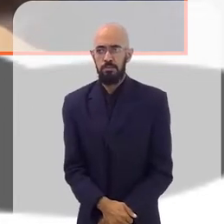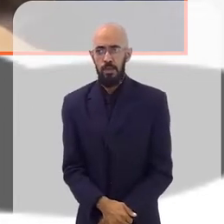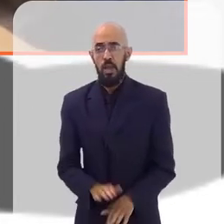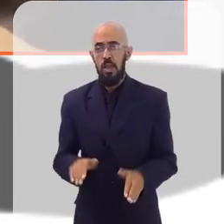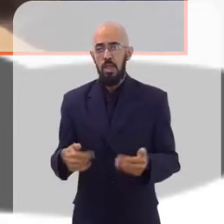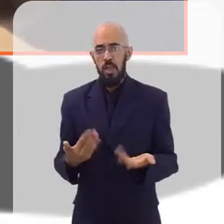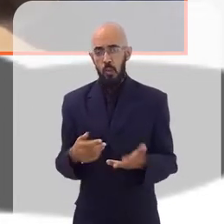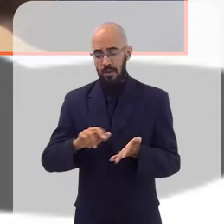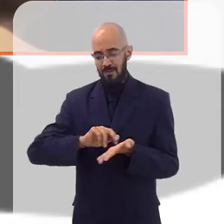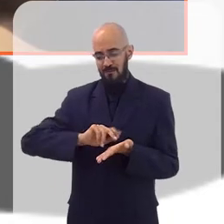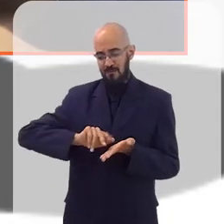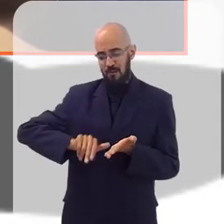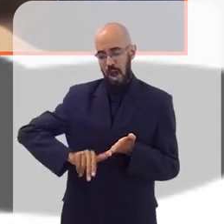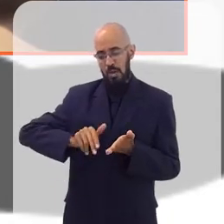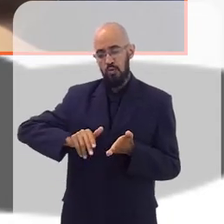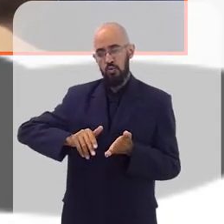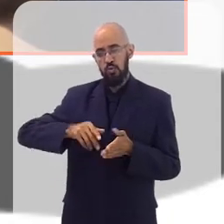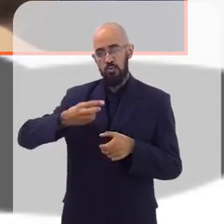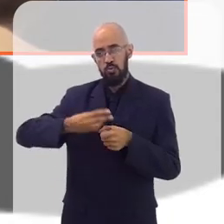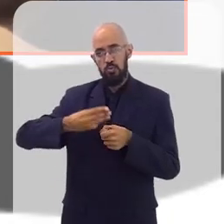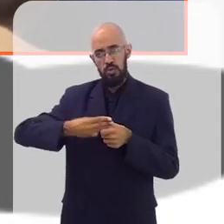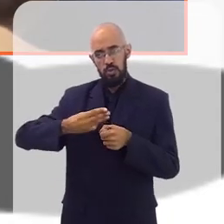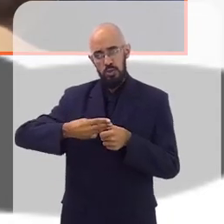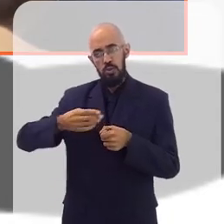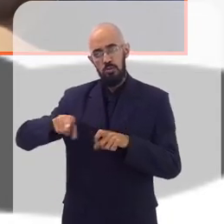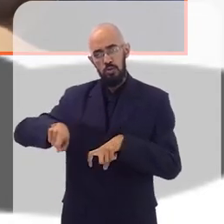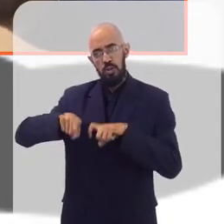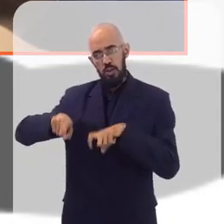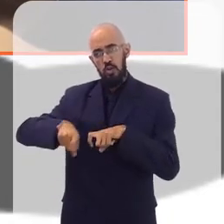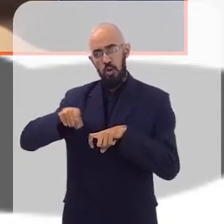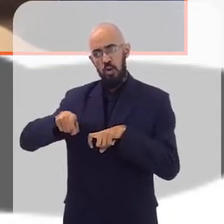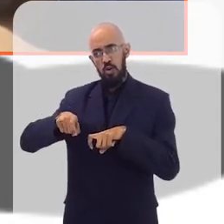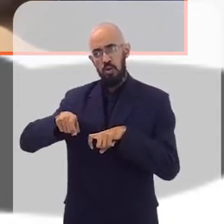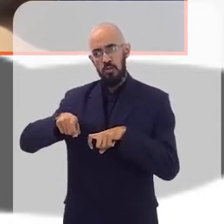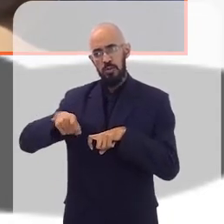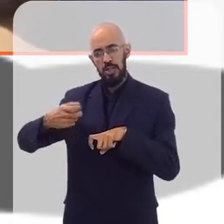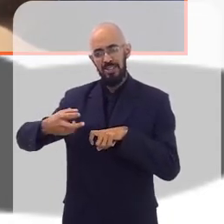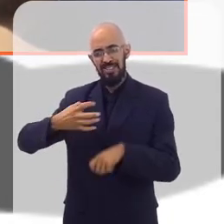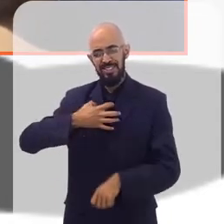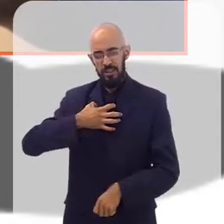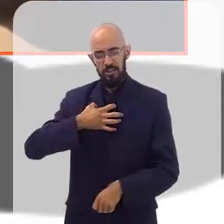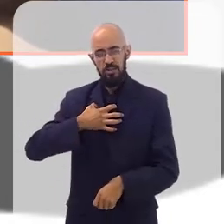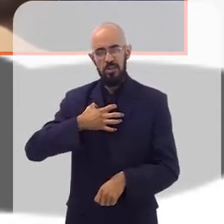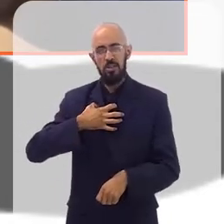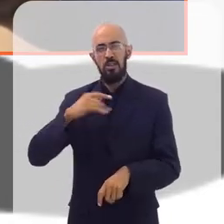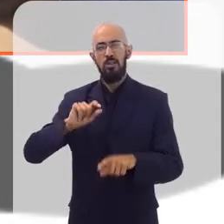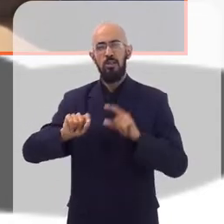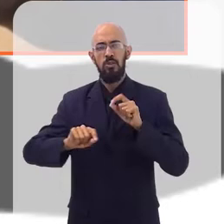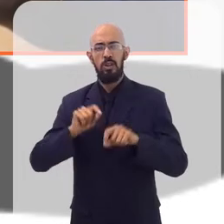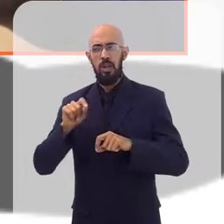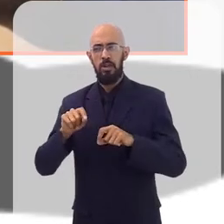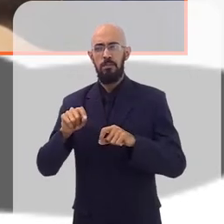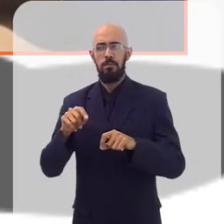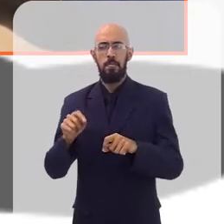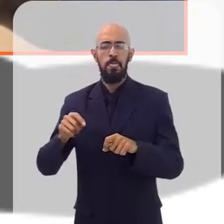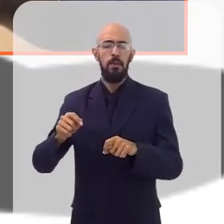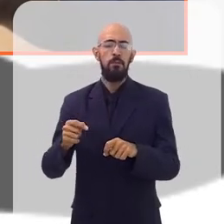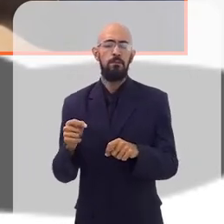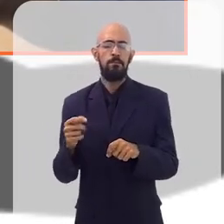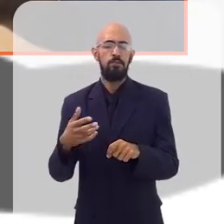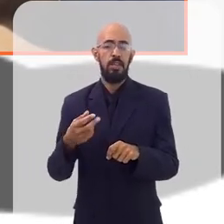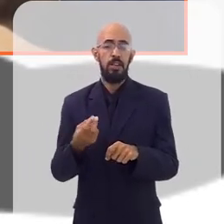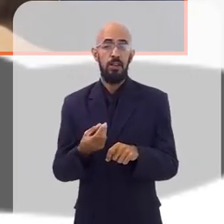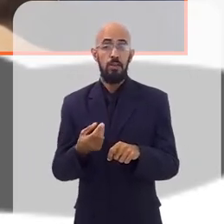e onde vêm as município quando a gente anda por pen terior você já é percebe tanto é que você